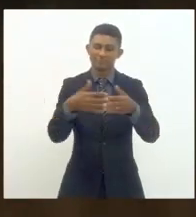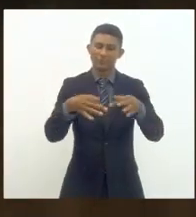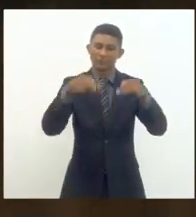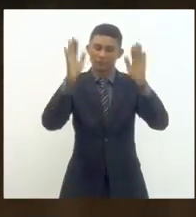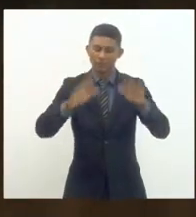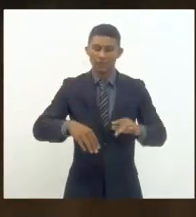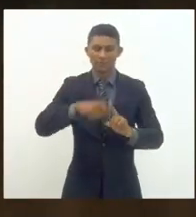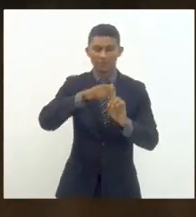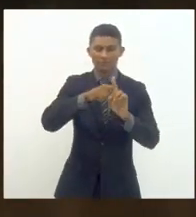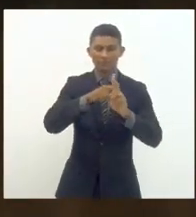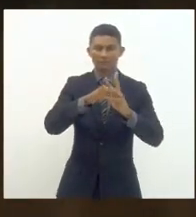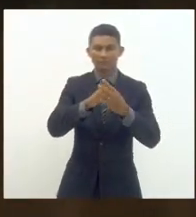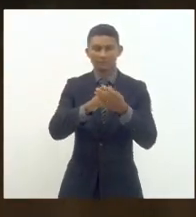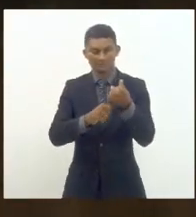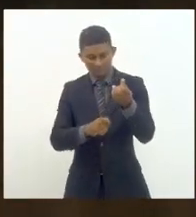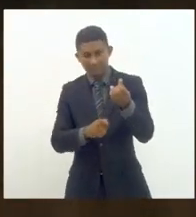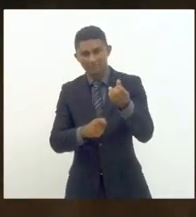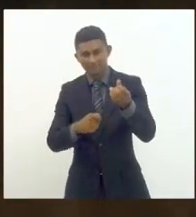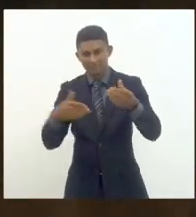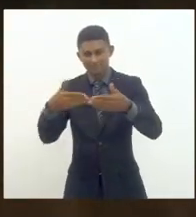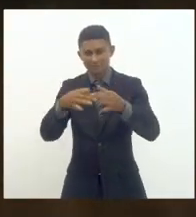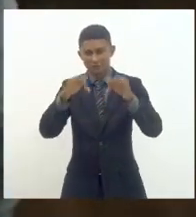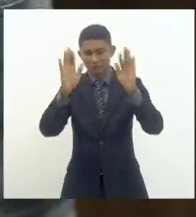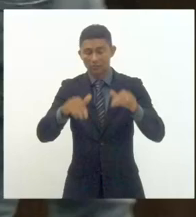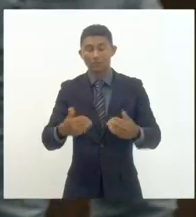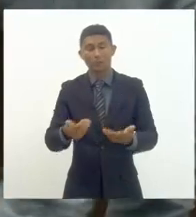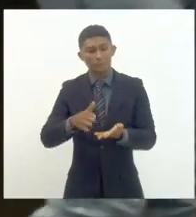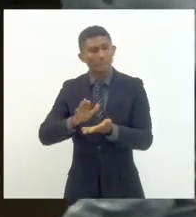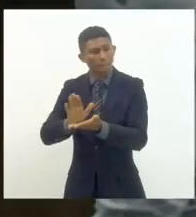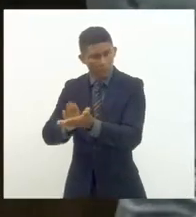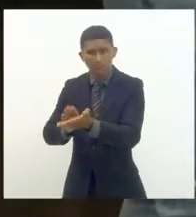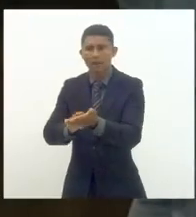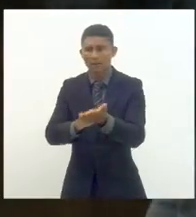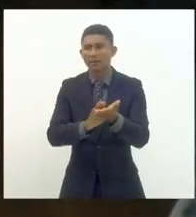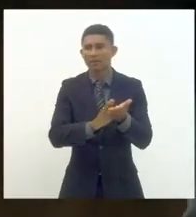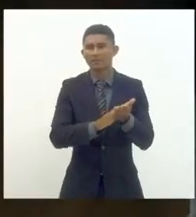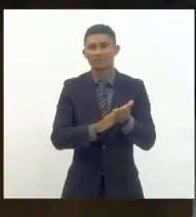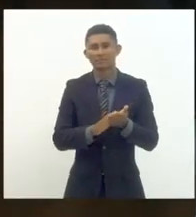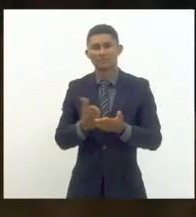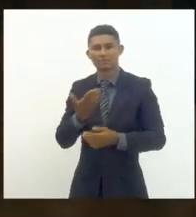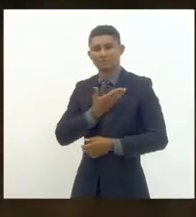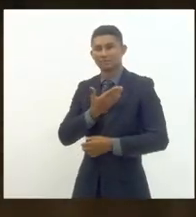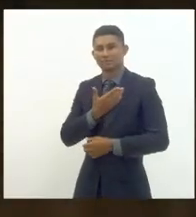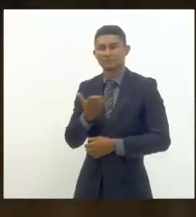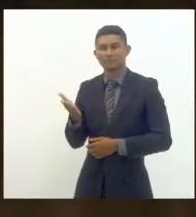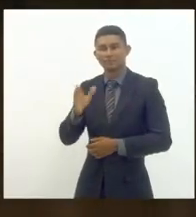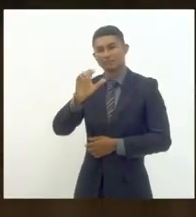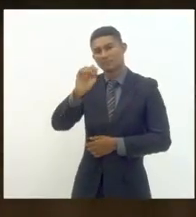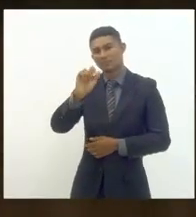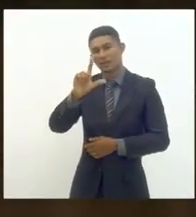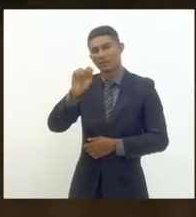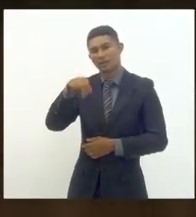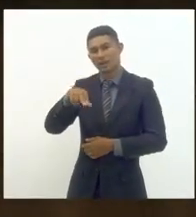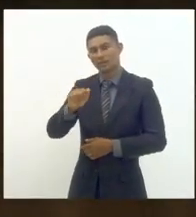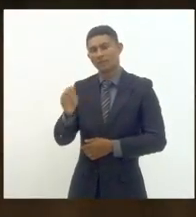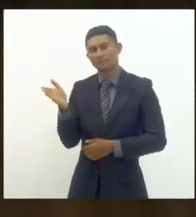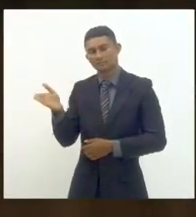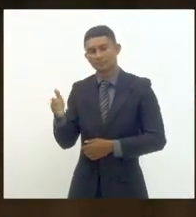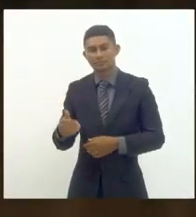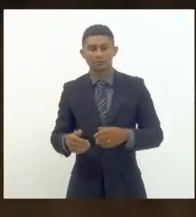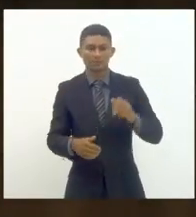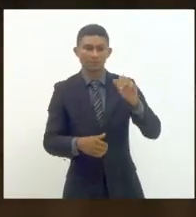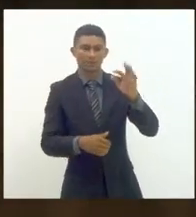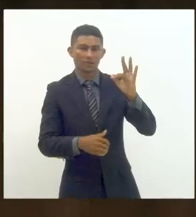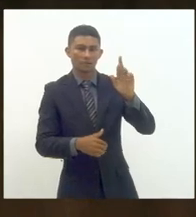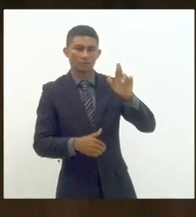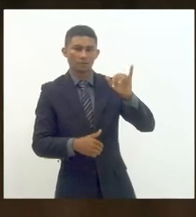semestre legislativo. Quero parabenizar a minha amiga, minha correligionária Alana Passos, Alexandre